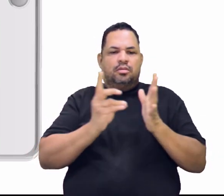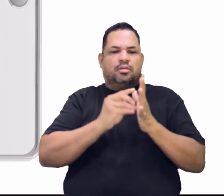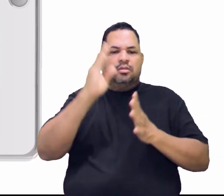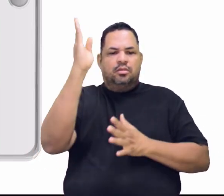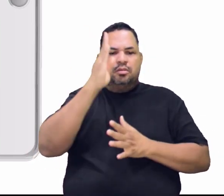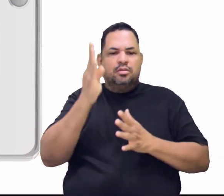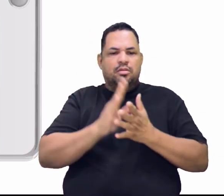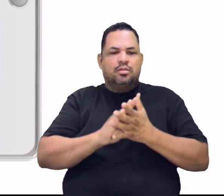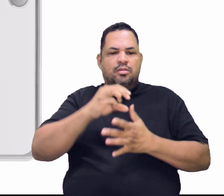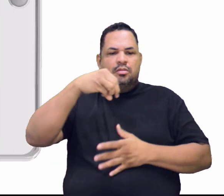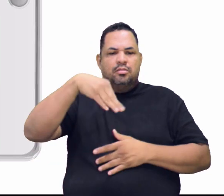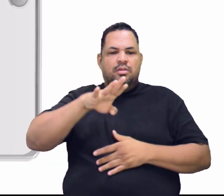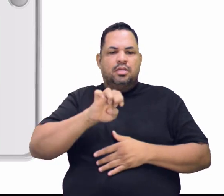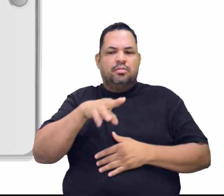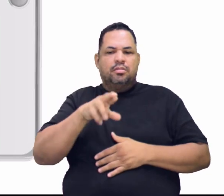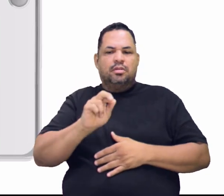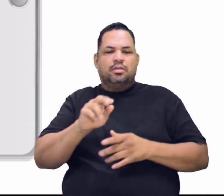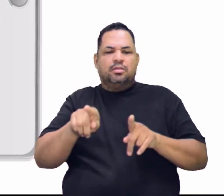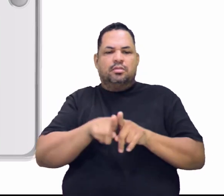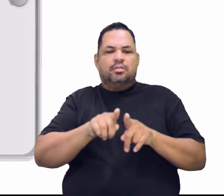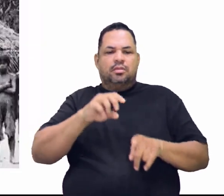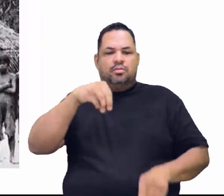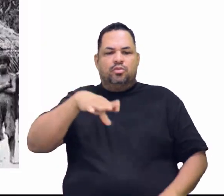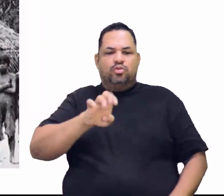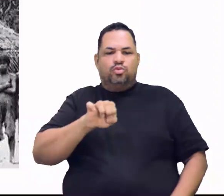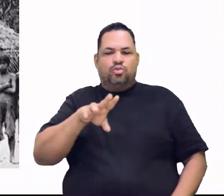os muras e os mudurucum.